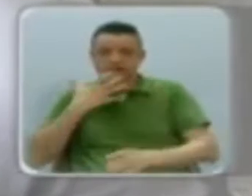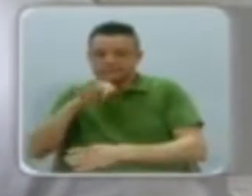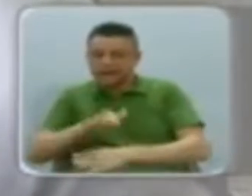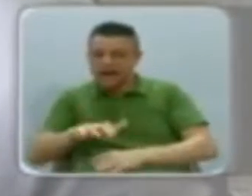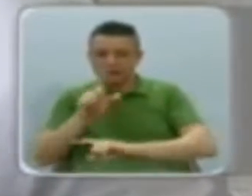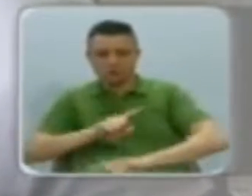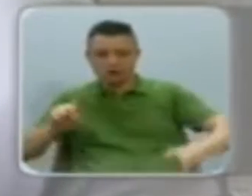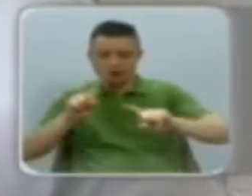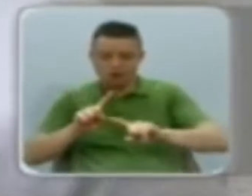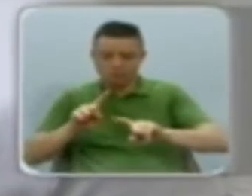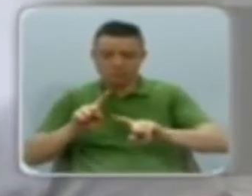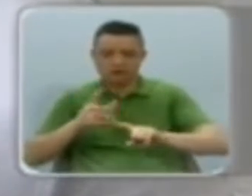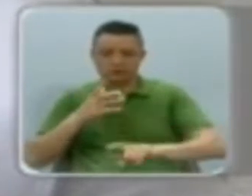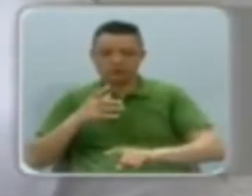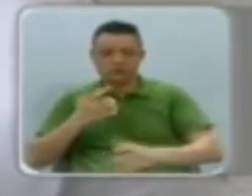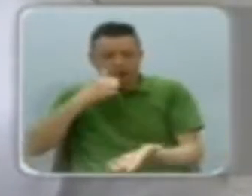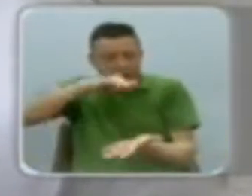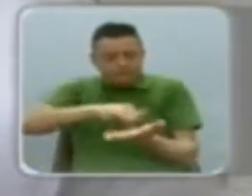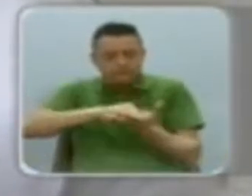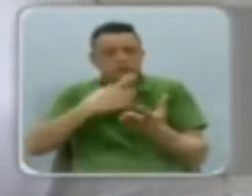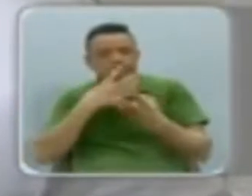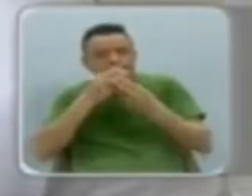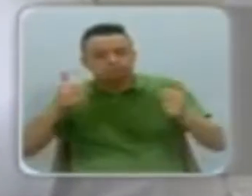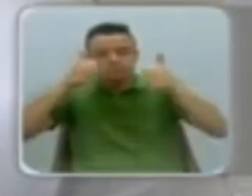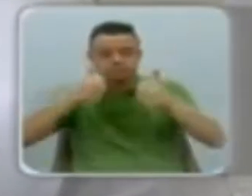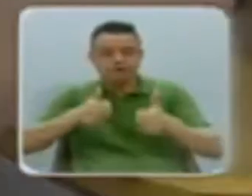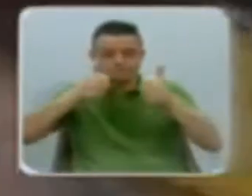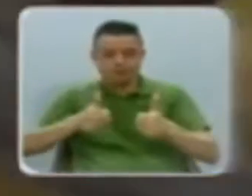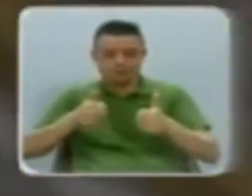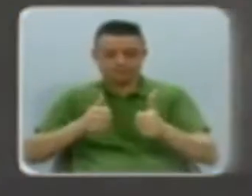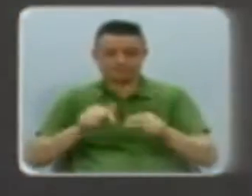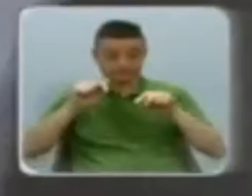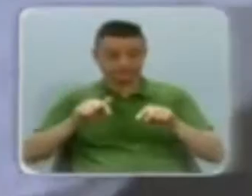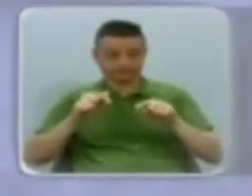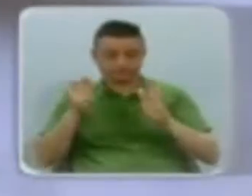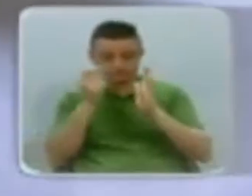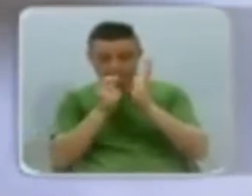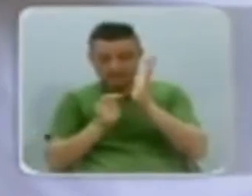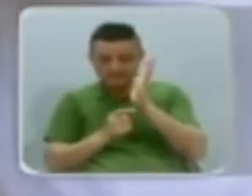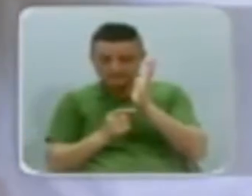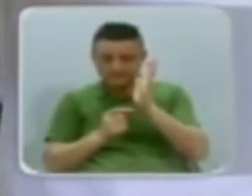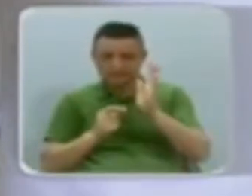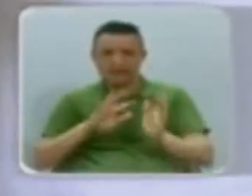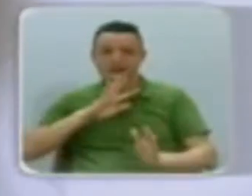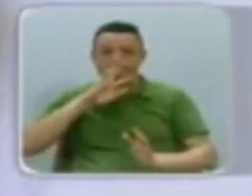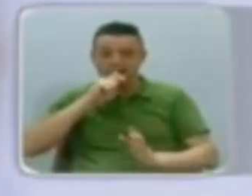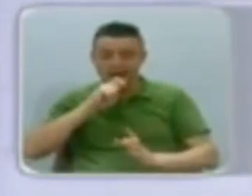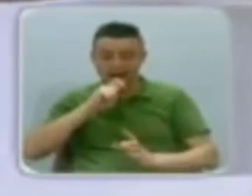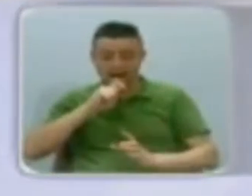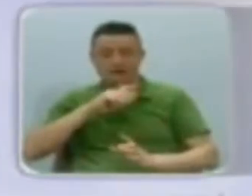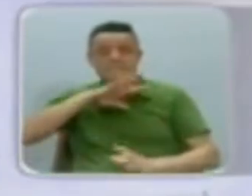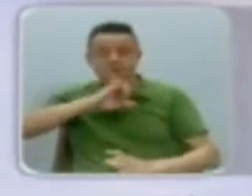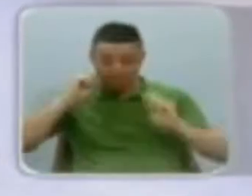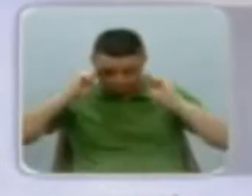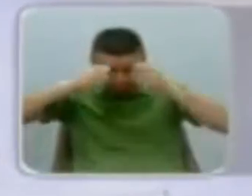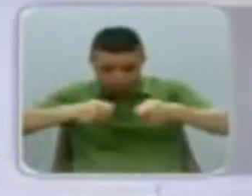salgado, nem soço, nem apetitoso. Tem que sair apetitoso. A receita passa de mães para filhas e quando